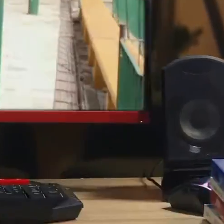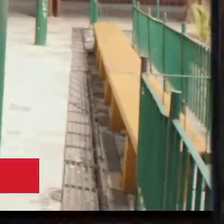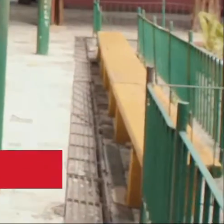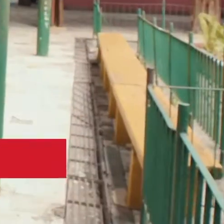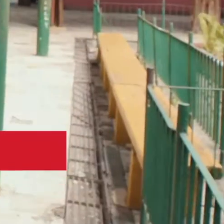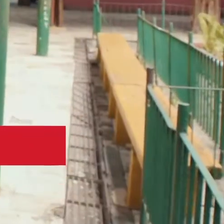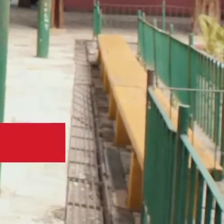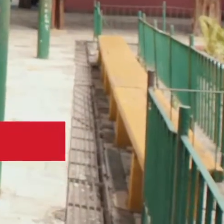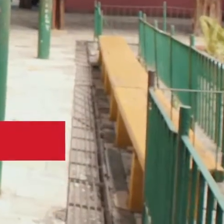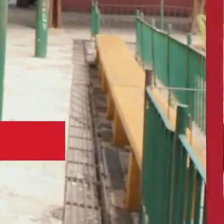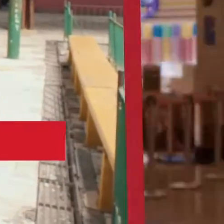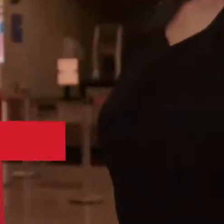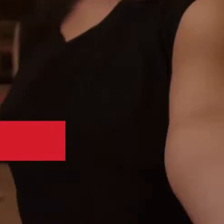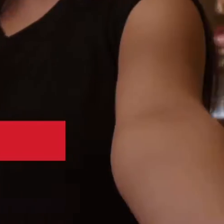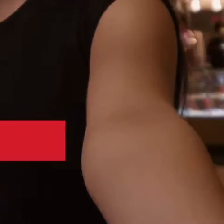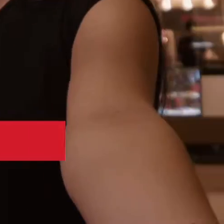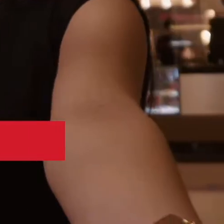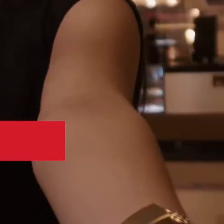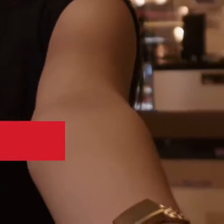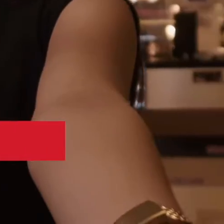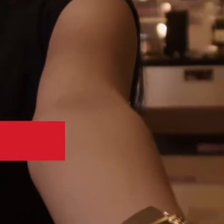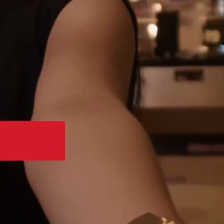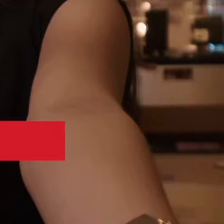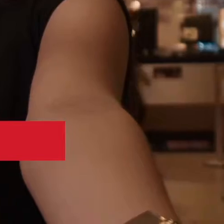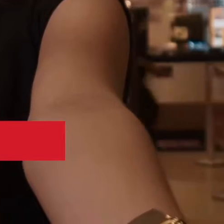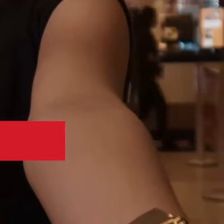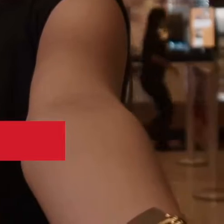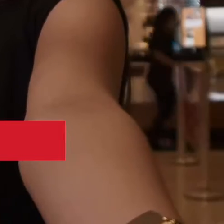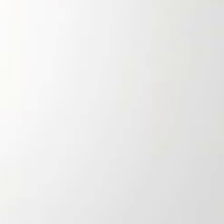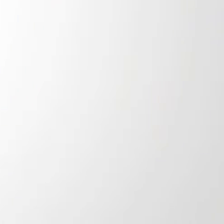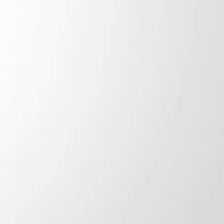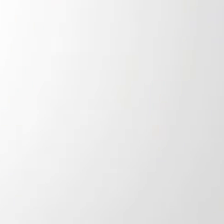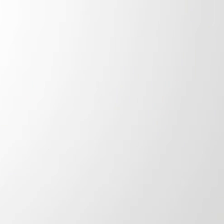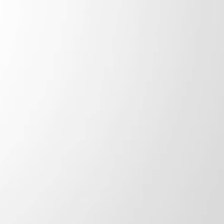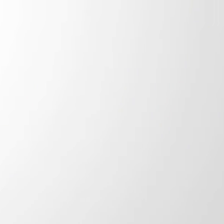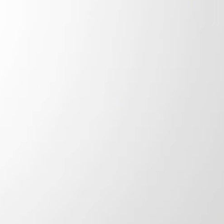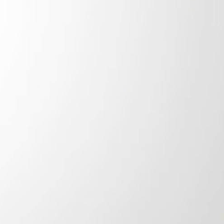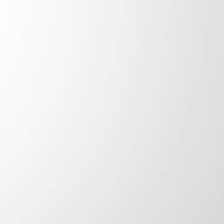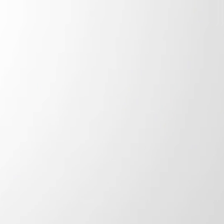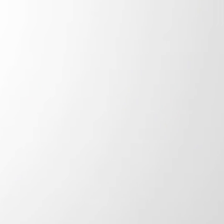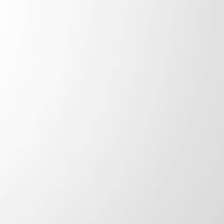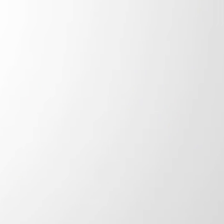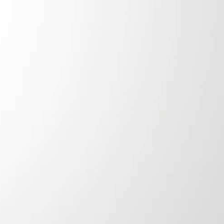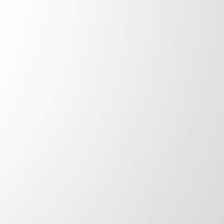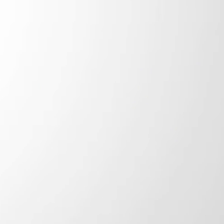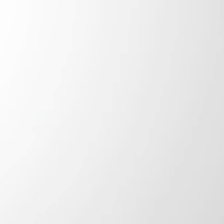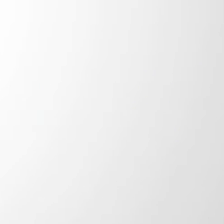mais. Plataforma Gonçalves Dias. Aprenda onde estiver.